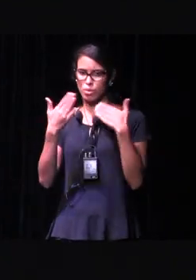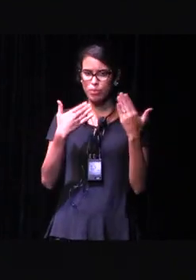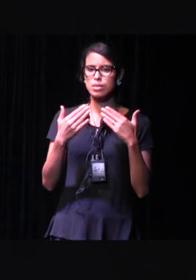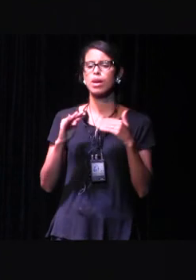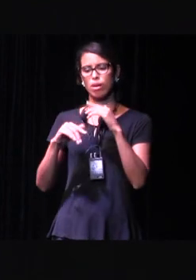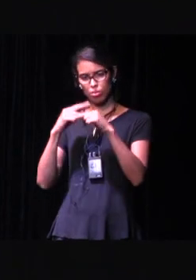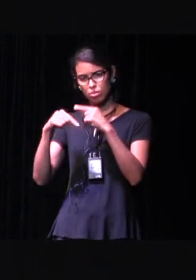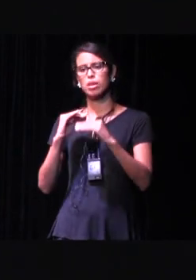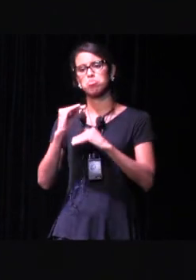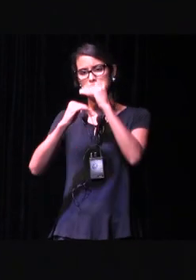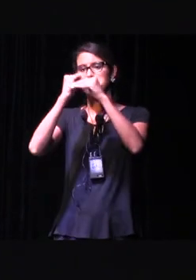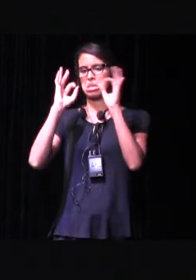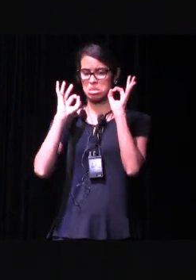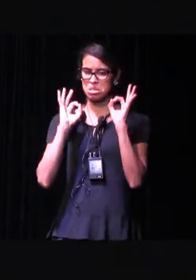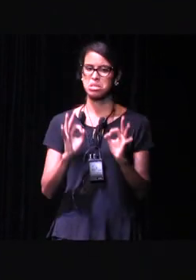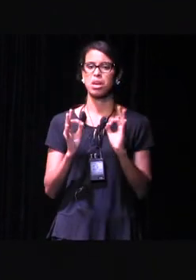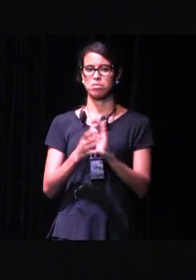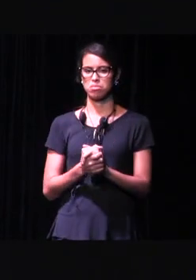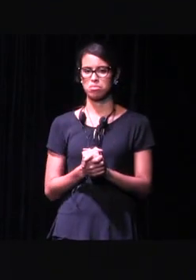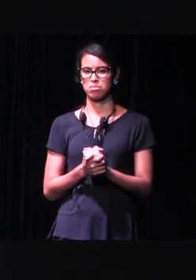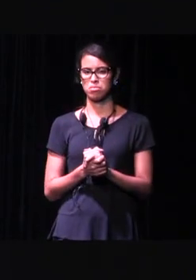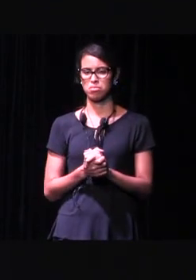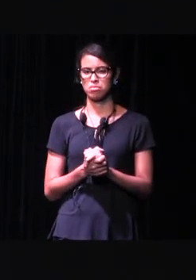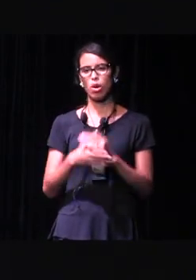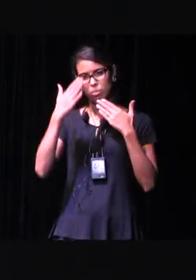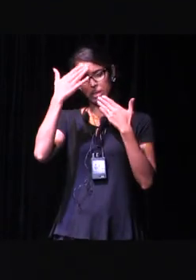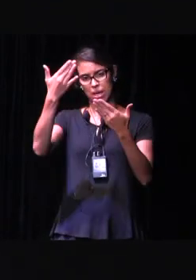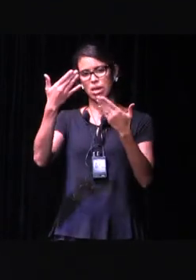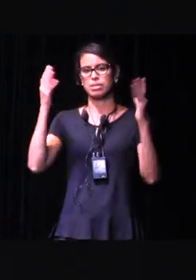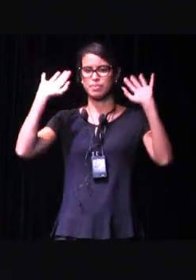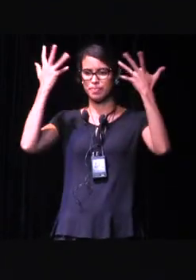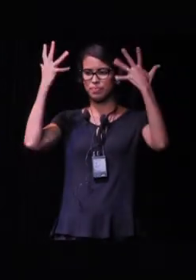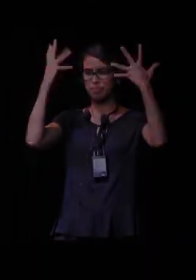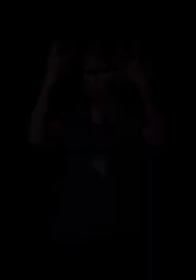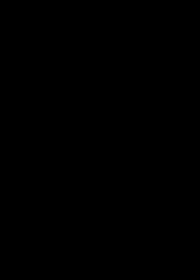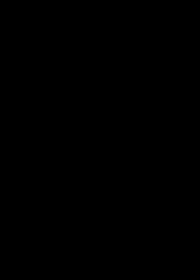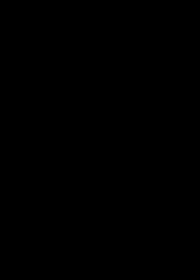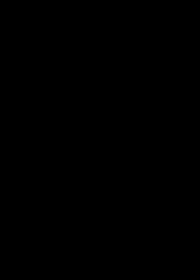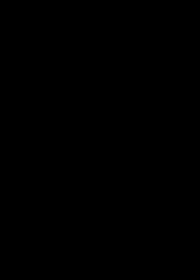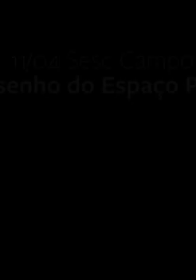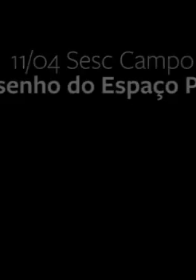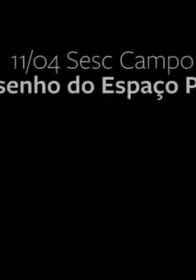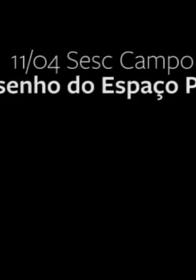conversando certamente avançaremos de forma construtiva e qualificada. Muito obrigada.